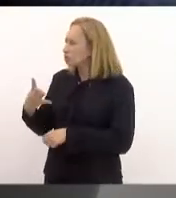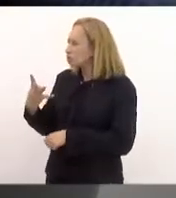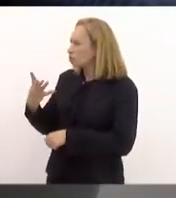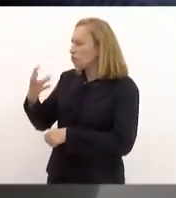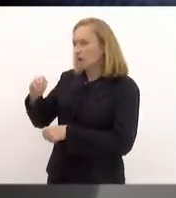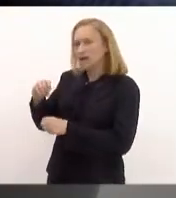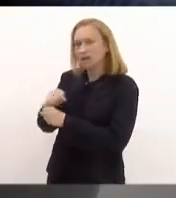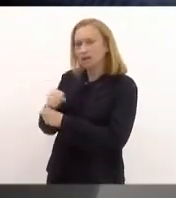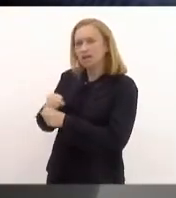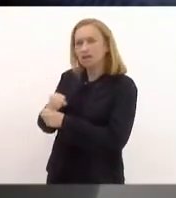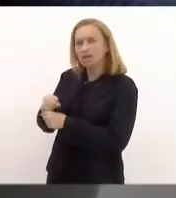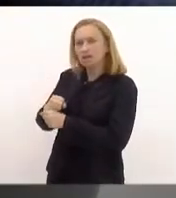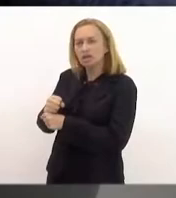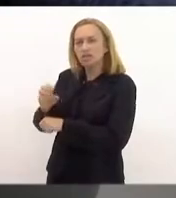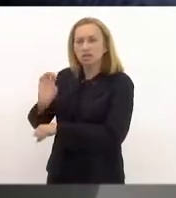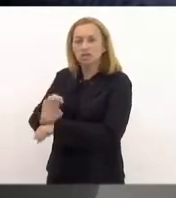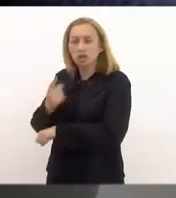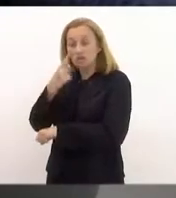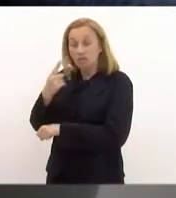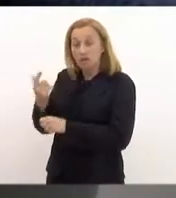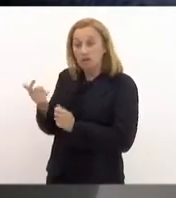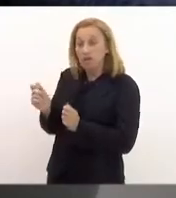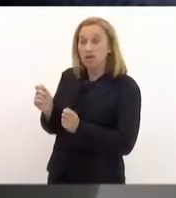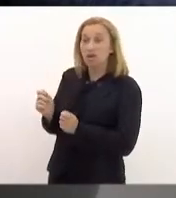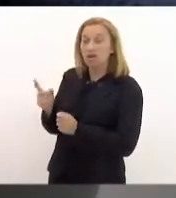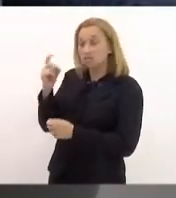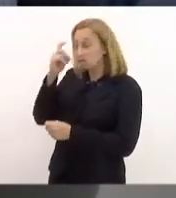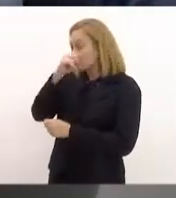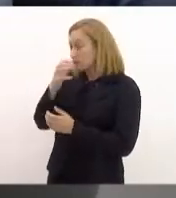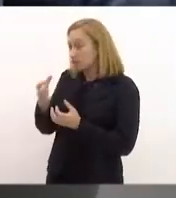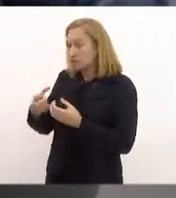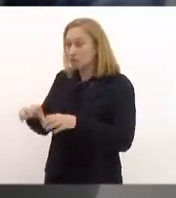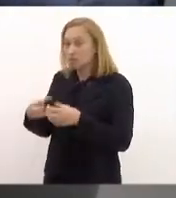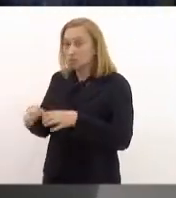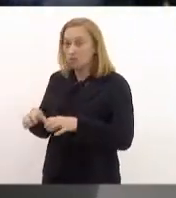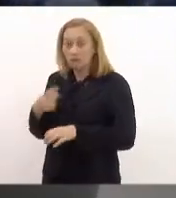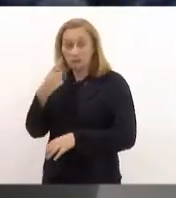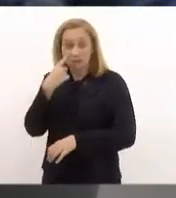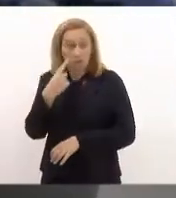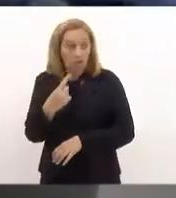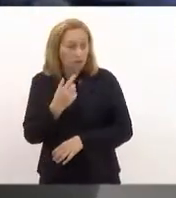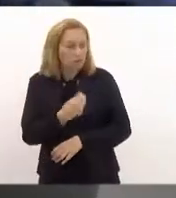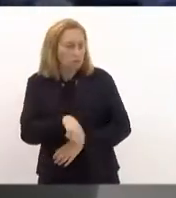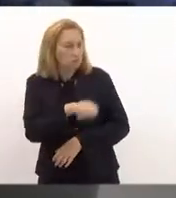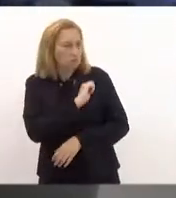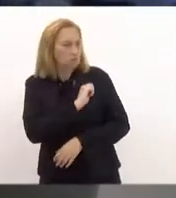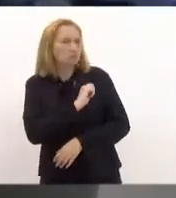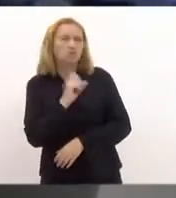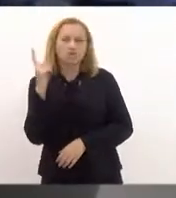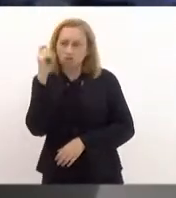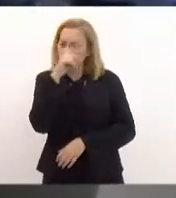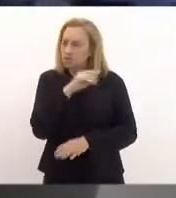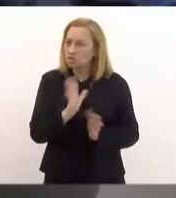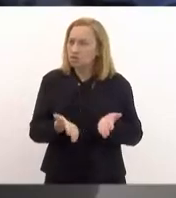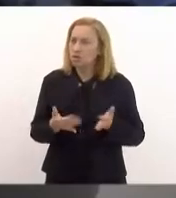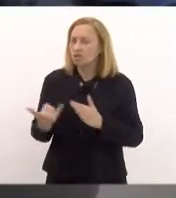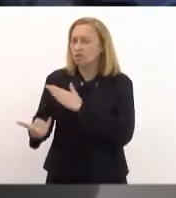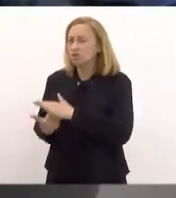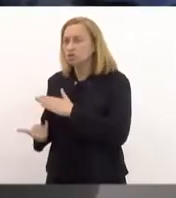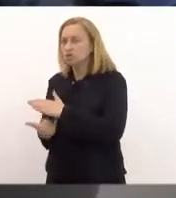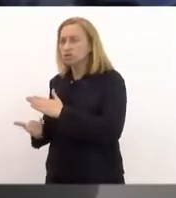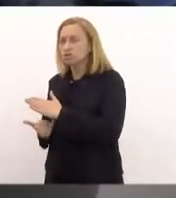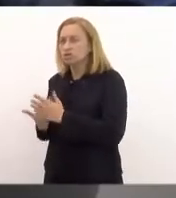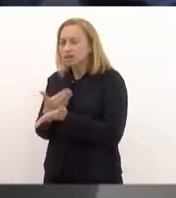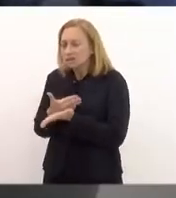dificuldade que é de fazer um concurso, viabilizar, principalmente nesse quadro fiscal que temos agora. Então, é uma instituição que está